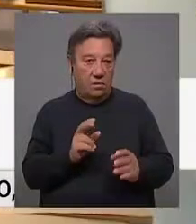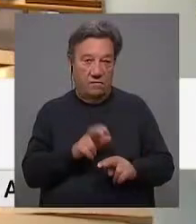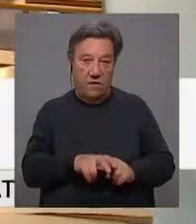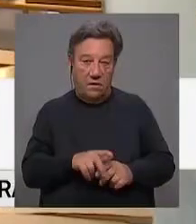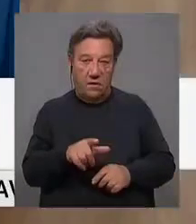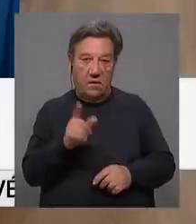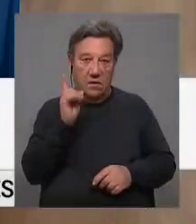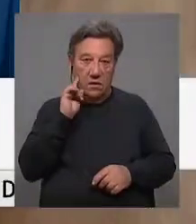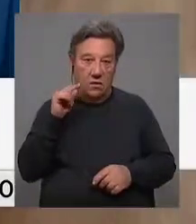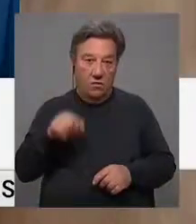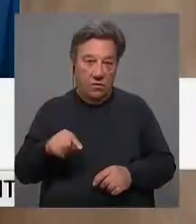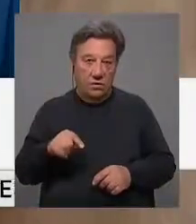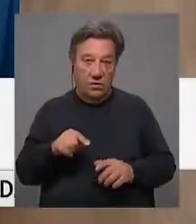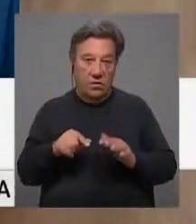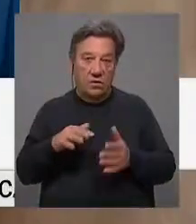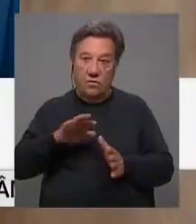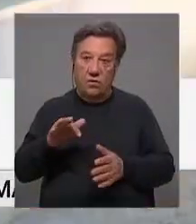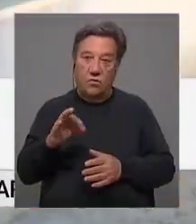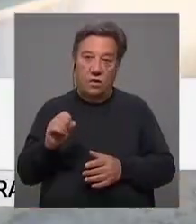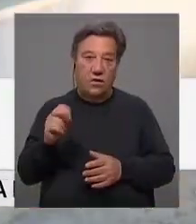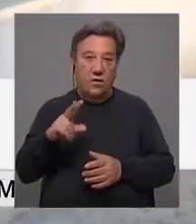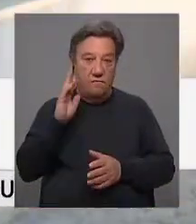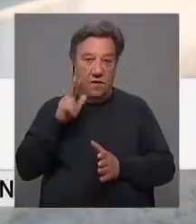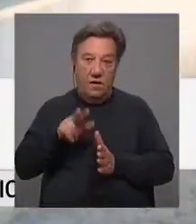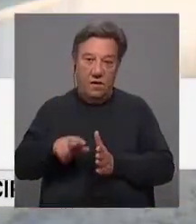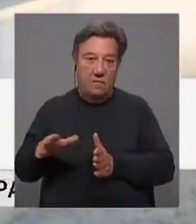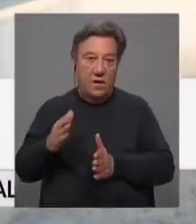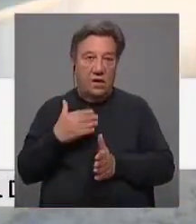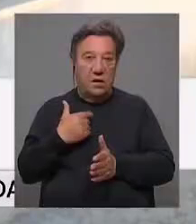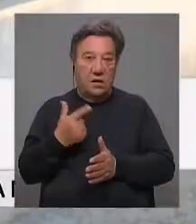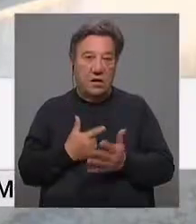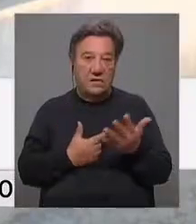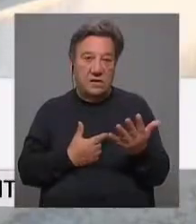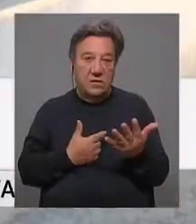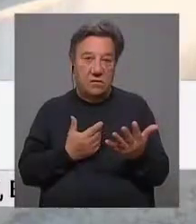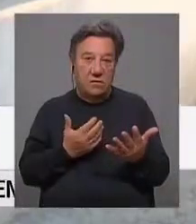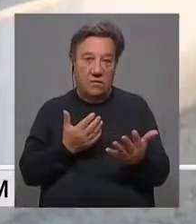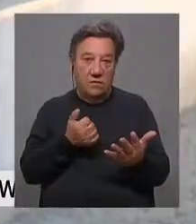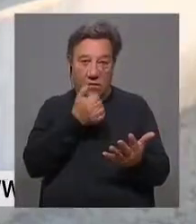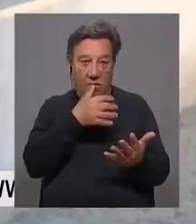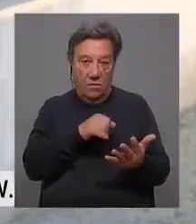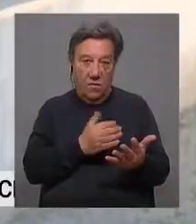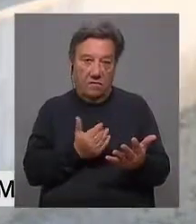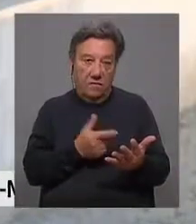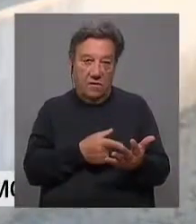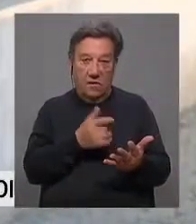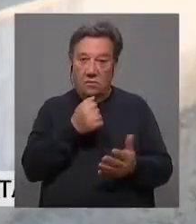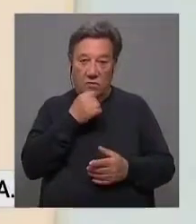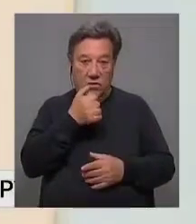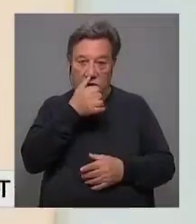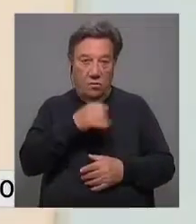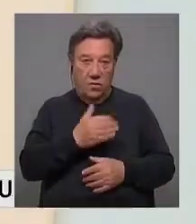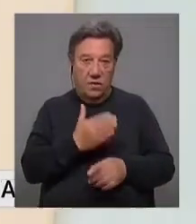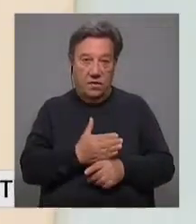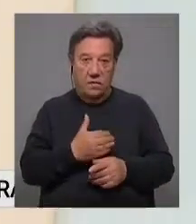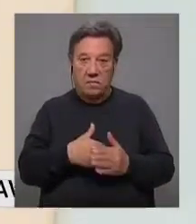ao dia de hoje, das 49 novas camas, temos 5 para ocupar, que serão ocupadas até,